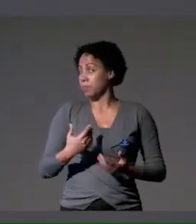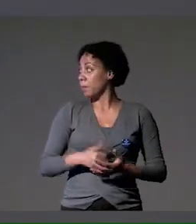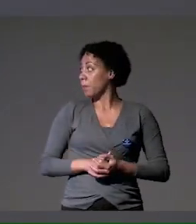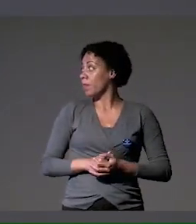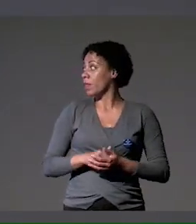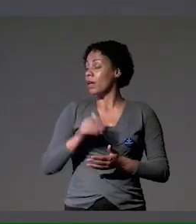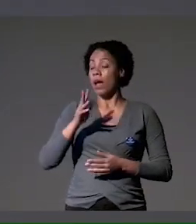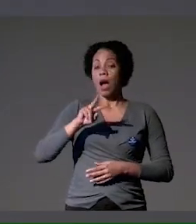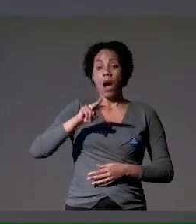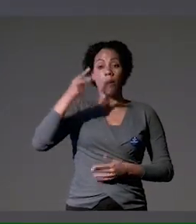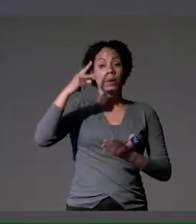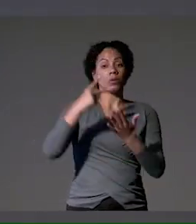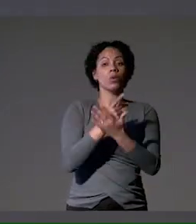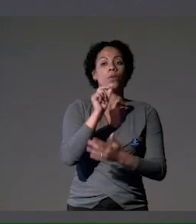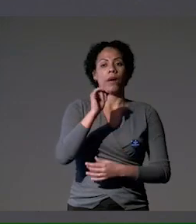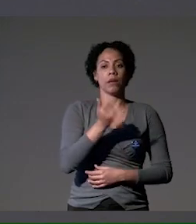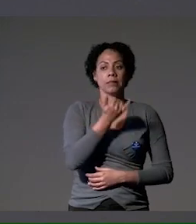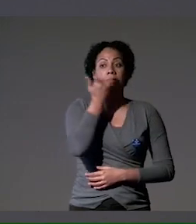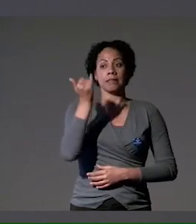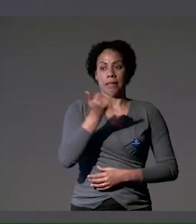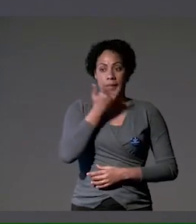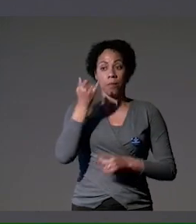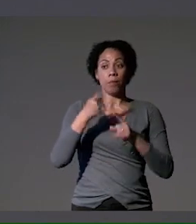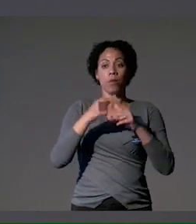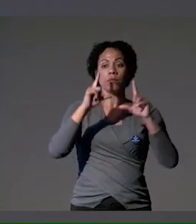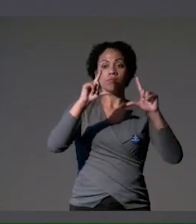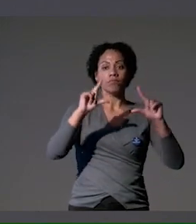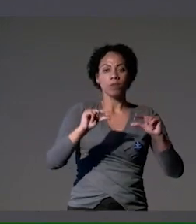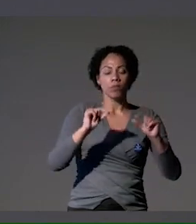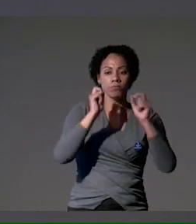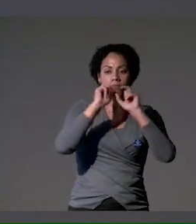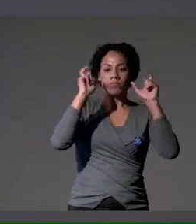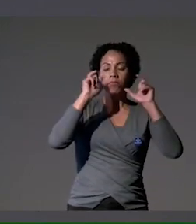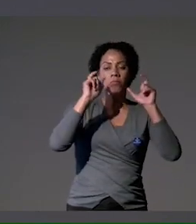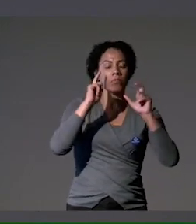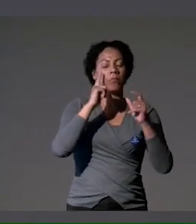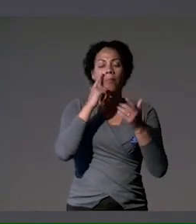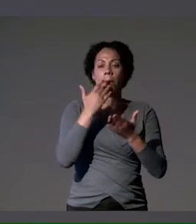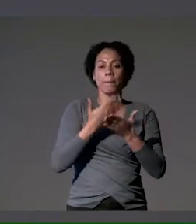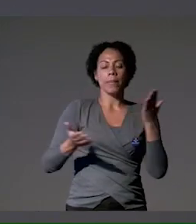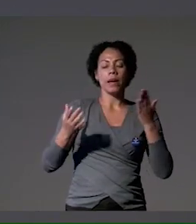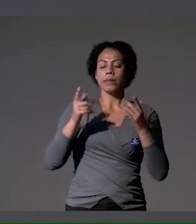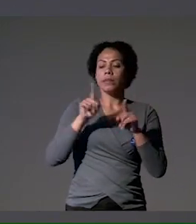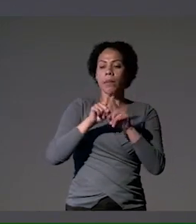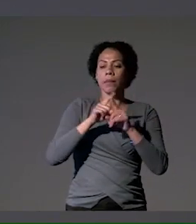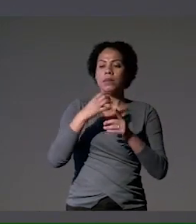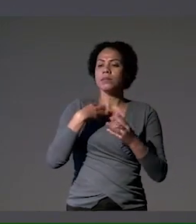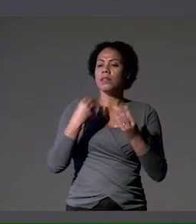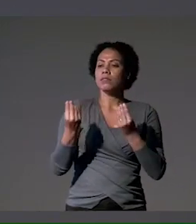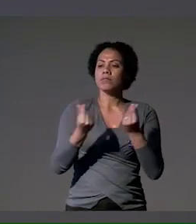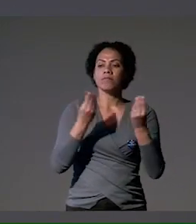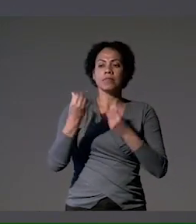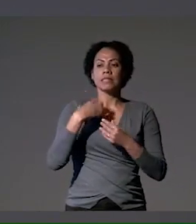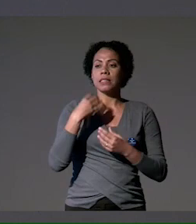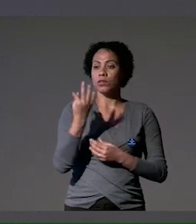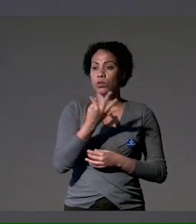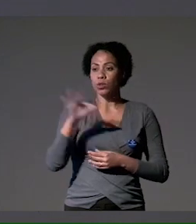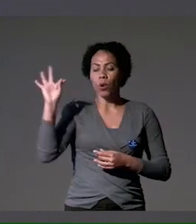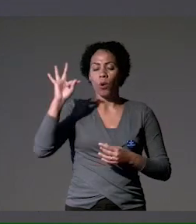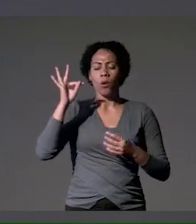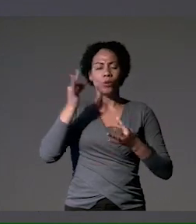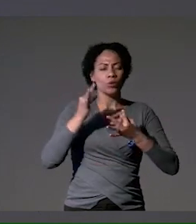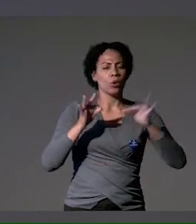O aumento de acidentes, porque a pessoa vai reduzindo a qualidade da vigilância, uma tendência à sensibilidade dolorosa maior, então mais queixas de